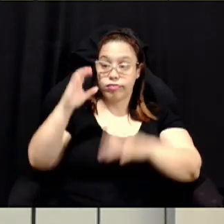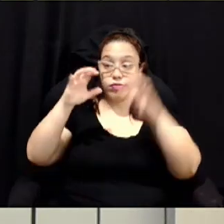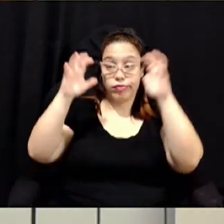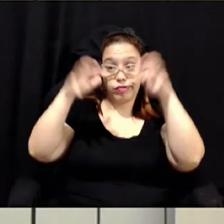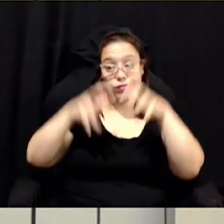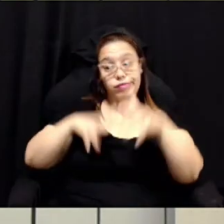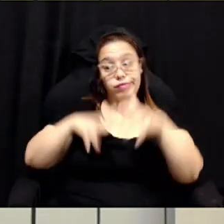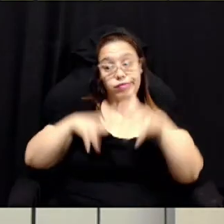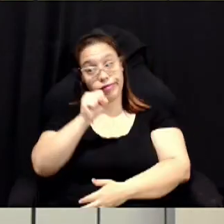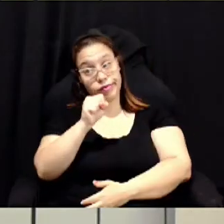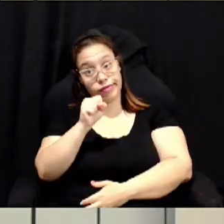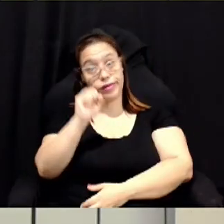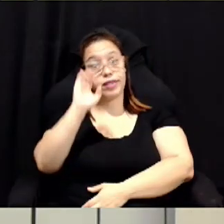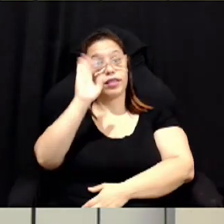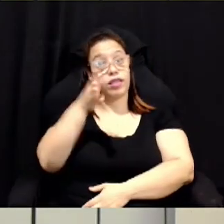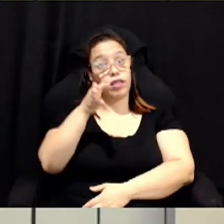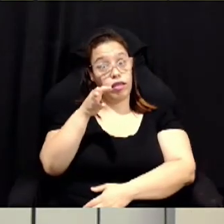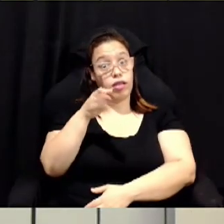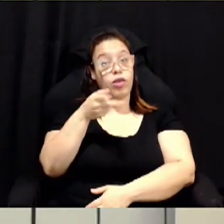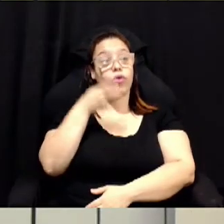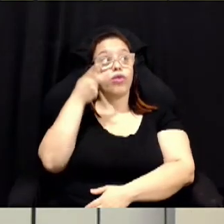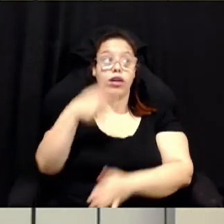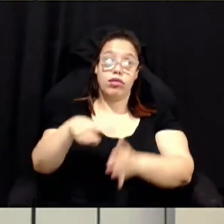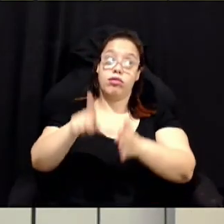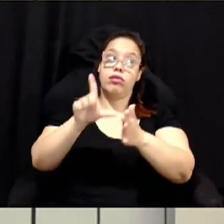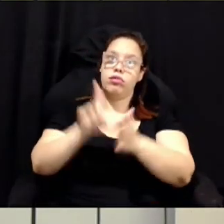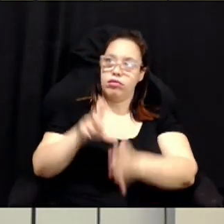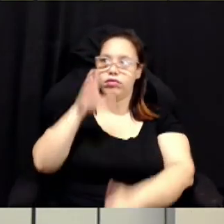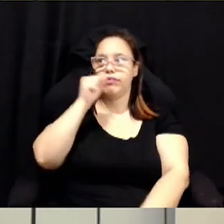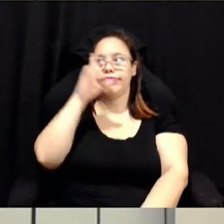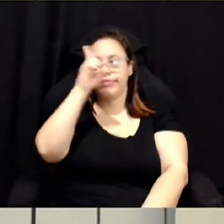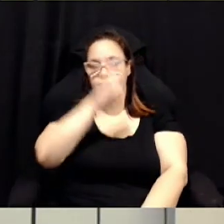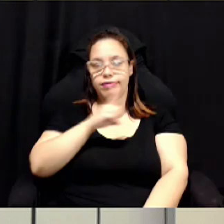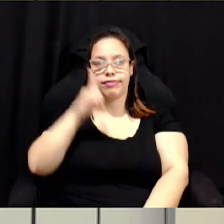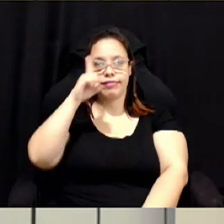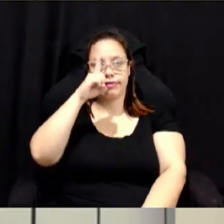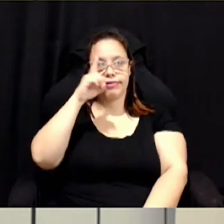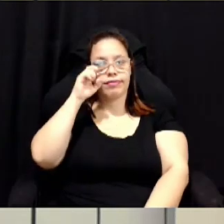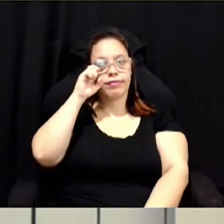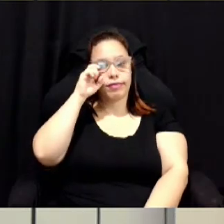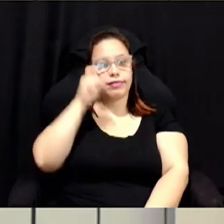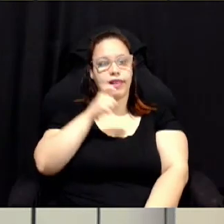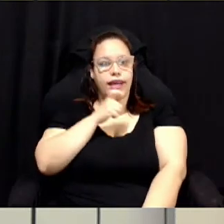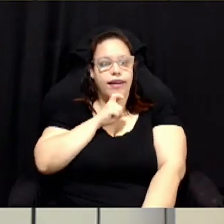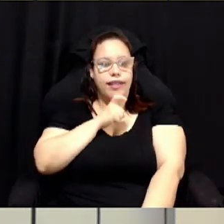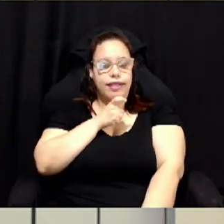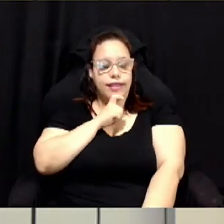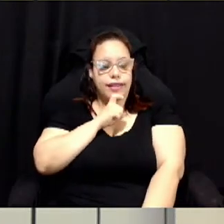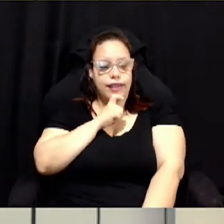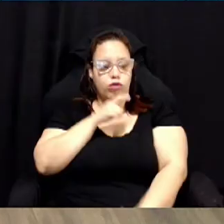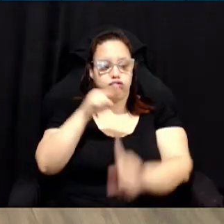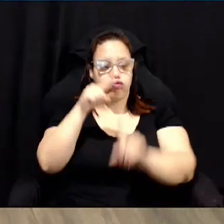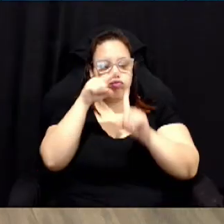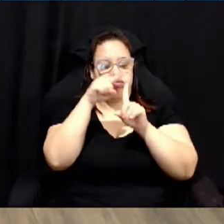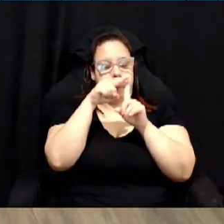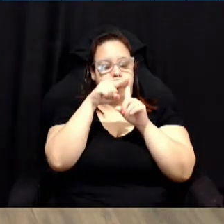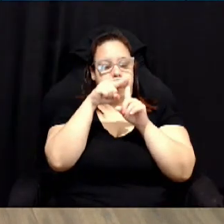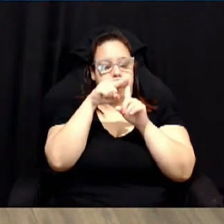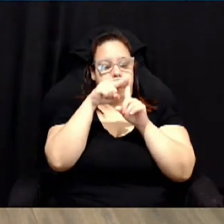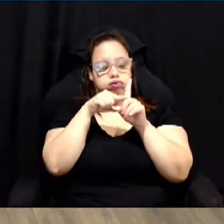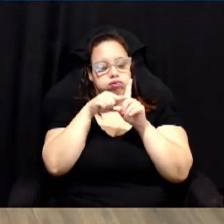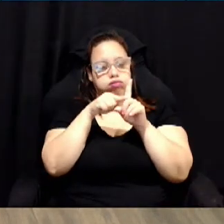E já adianto, viu, que para o fim de semana vem frio, vem queda nas temperaturas. Mas por enquanto, olha